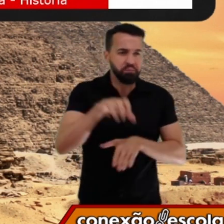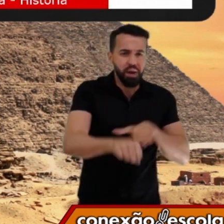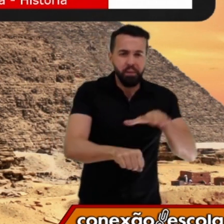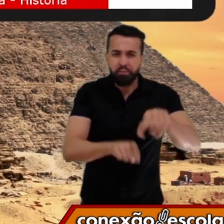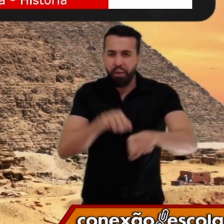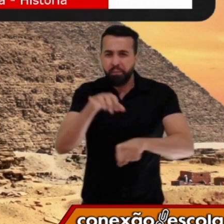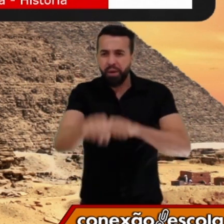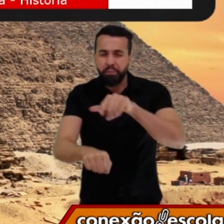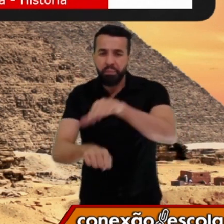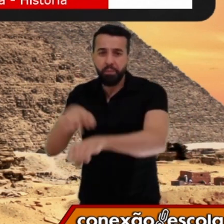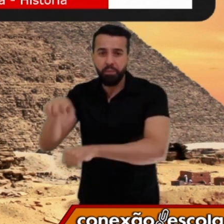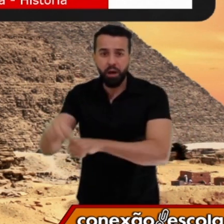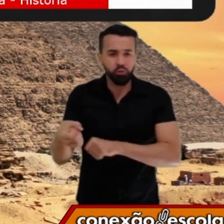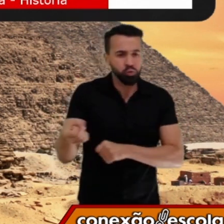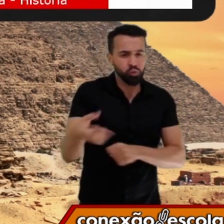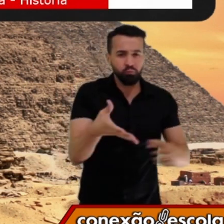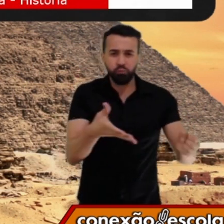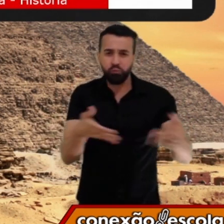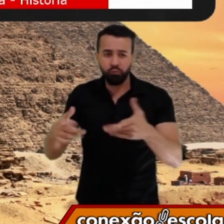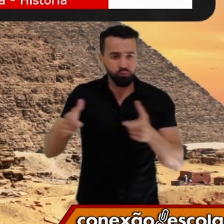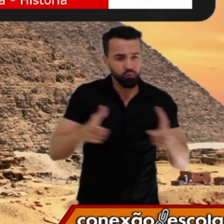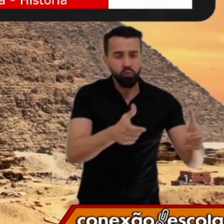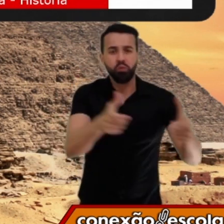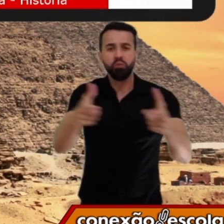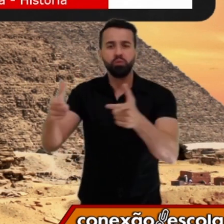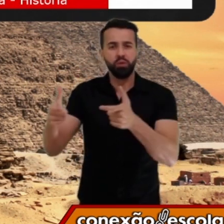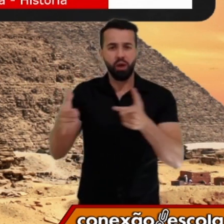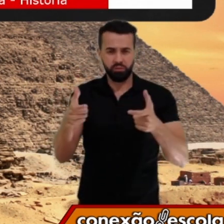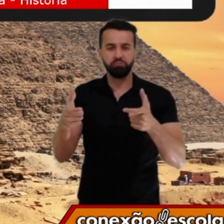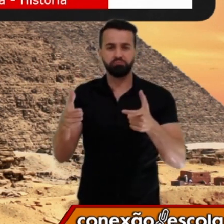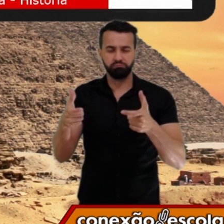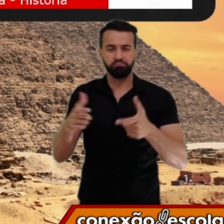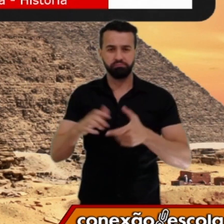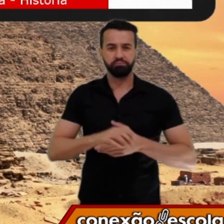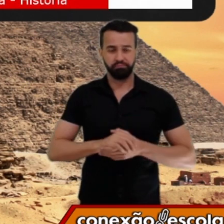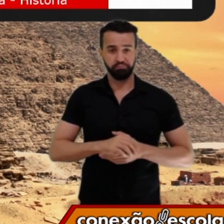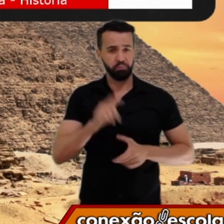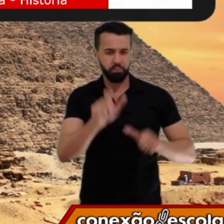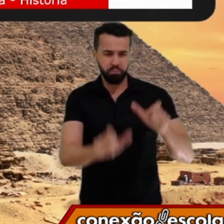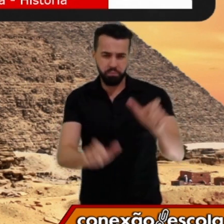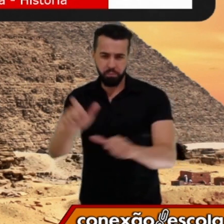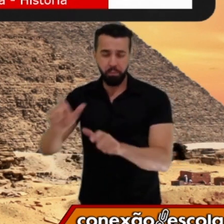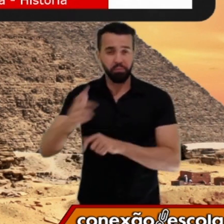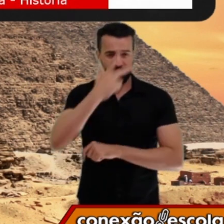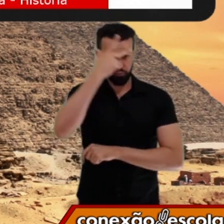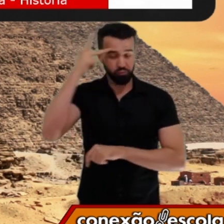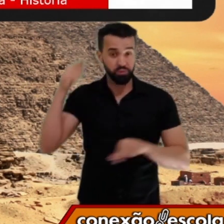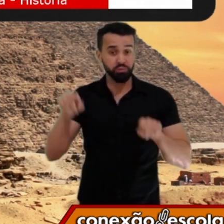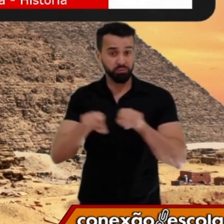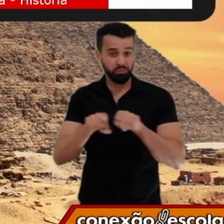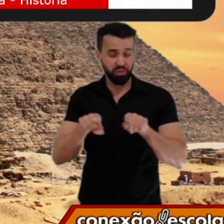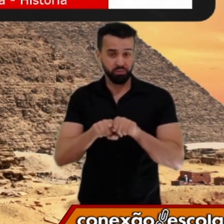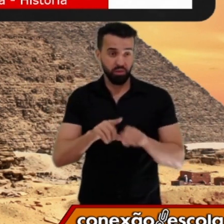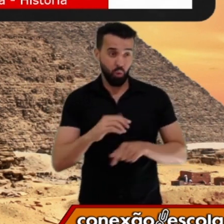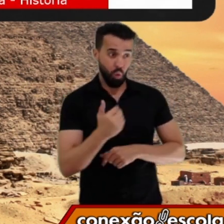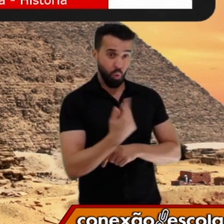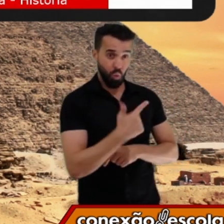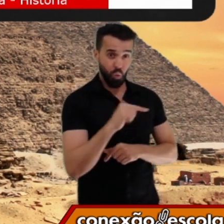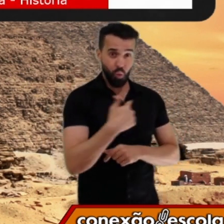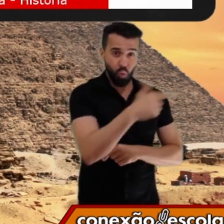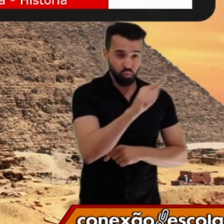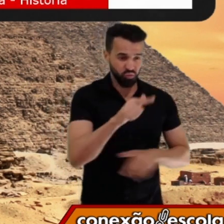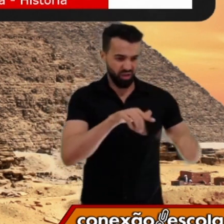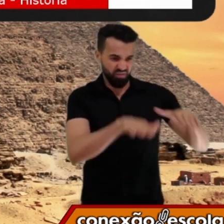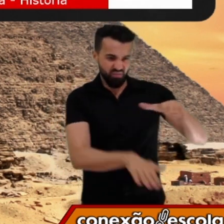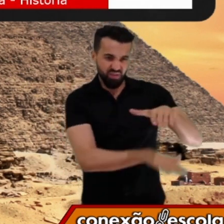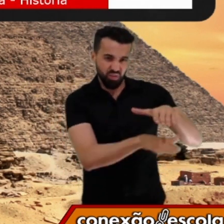esses novos mundos, digamos assim, essas novas pessoas. Por serem considerados inferiores, eles não são